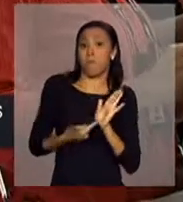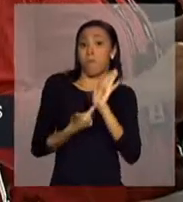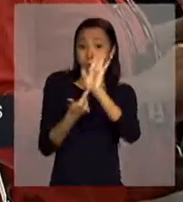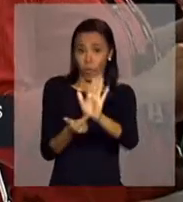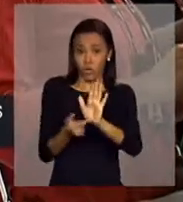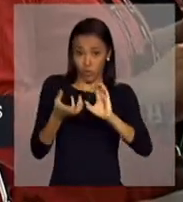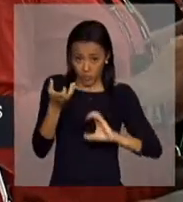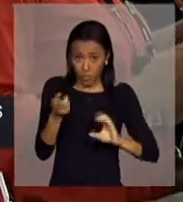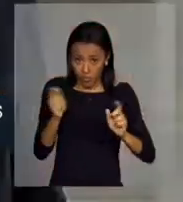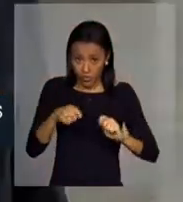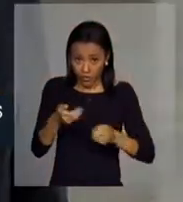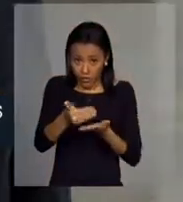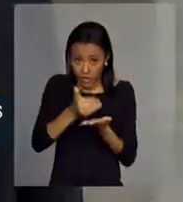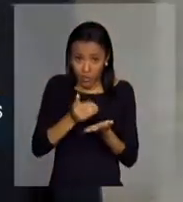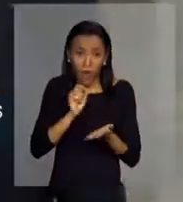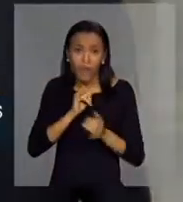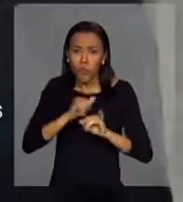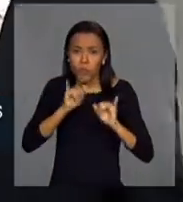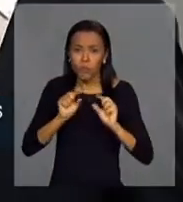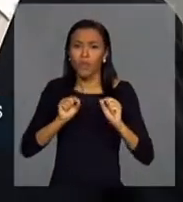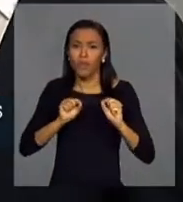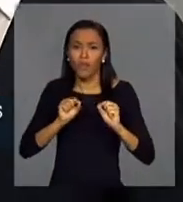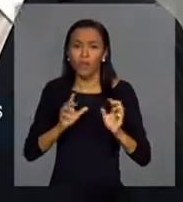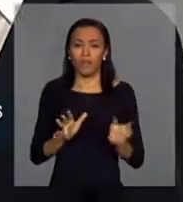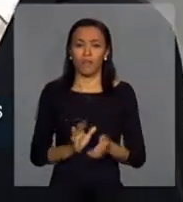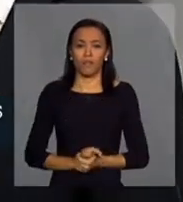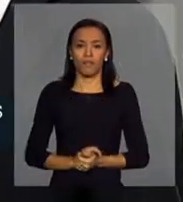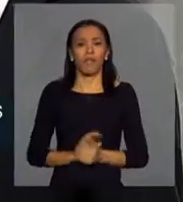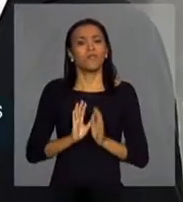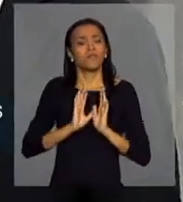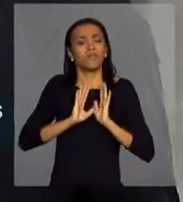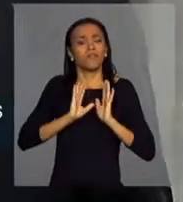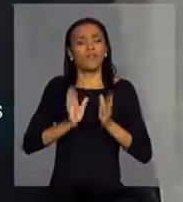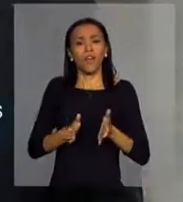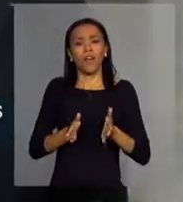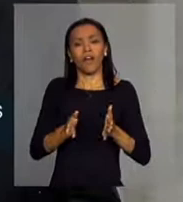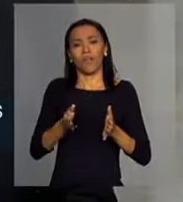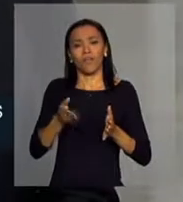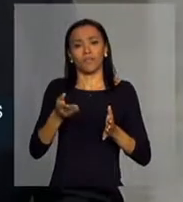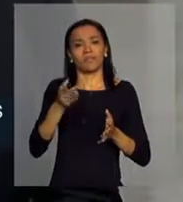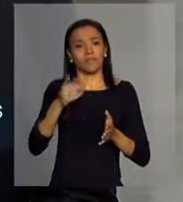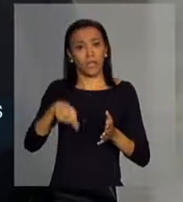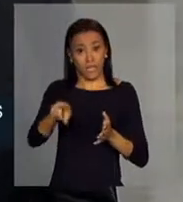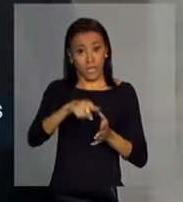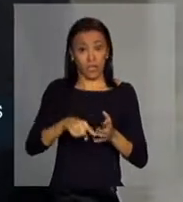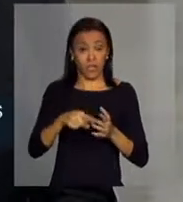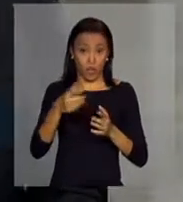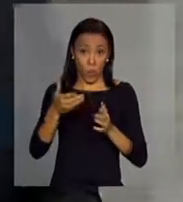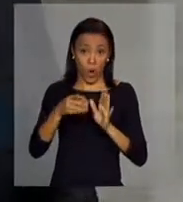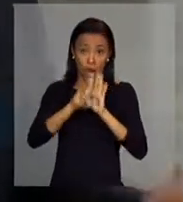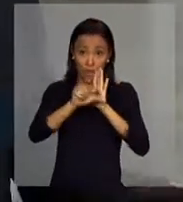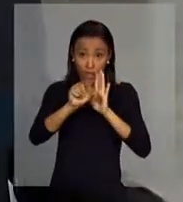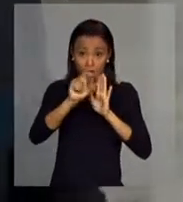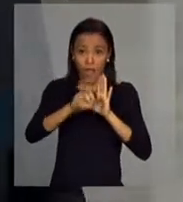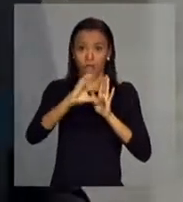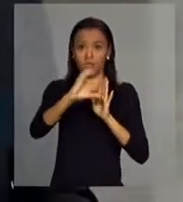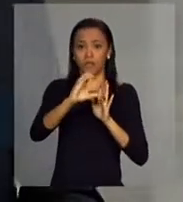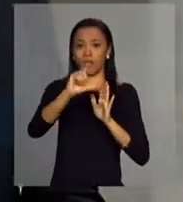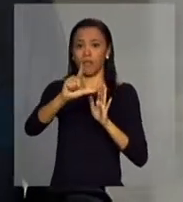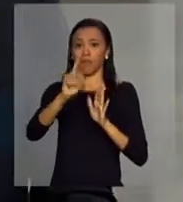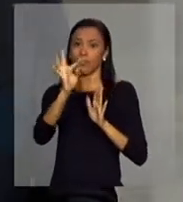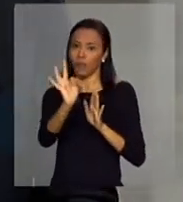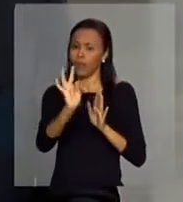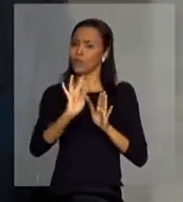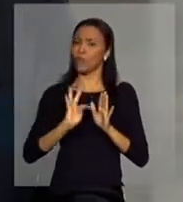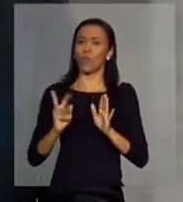poderia adiantar? São aqueles todos que já os trabalhadores que são regidos pela CLT recebem todos